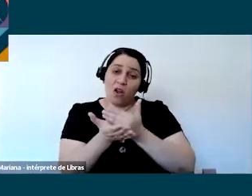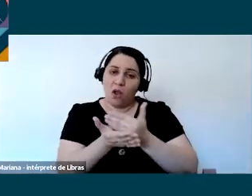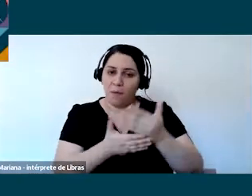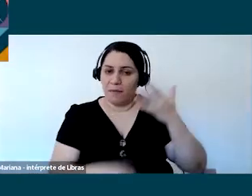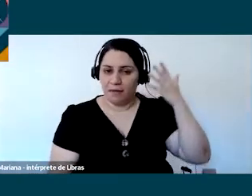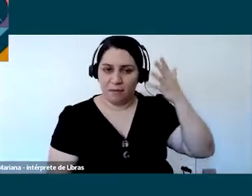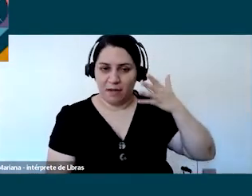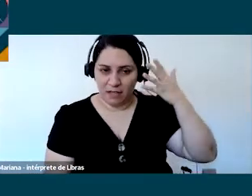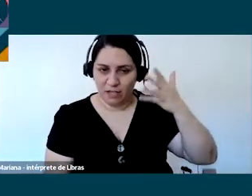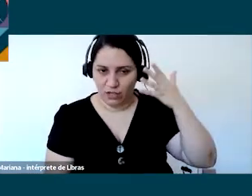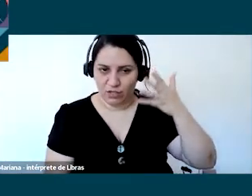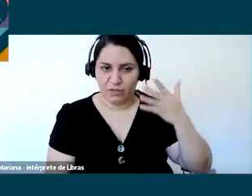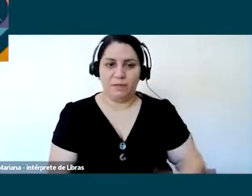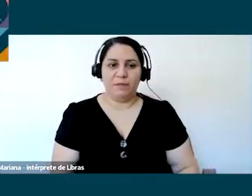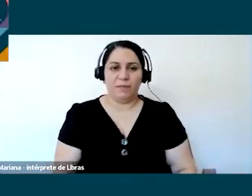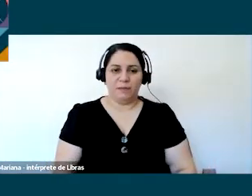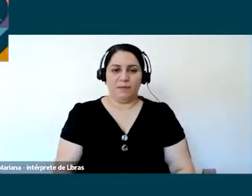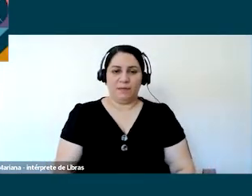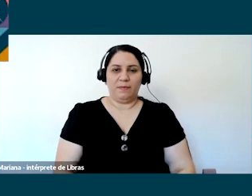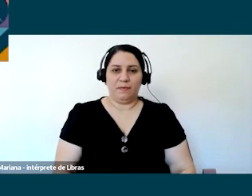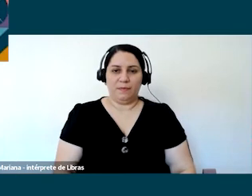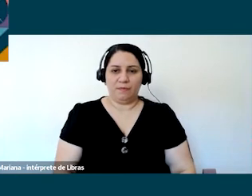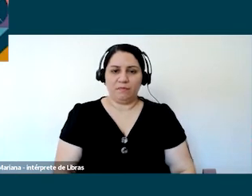Então vamos começar aqui a nossa palestra.